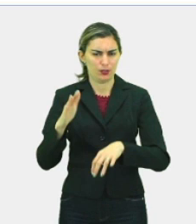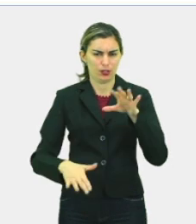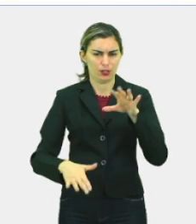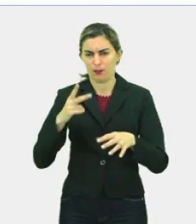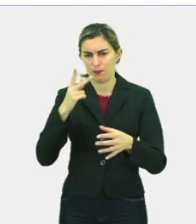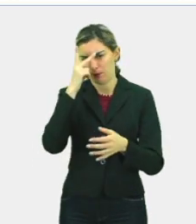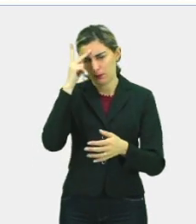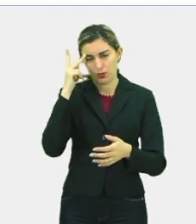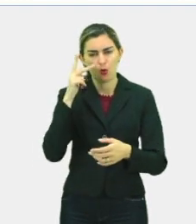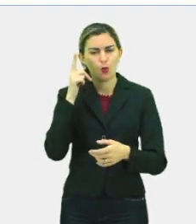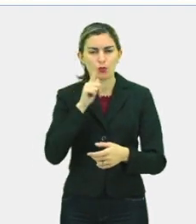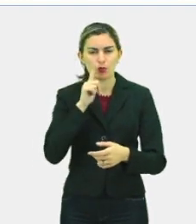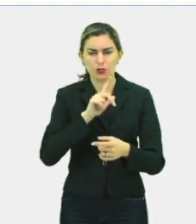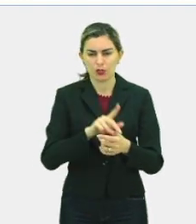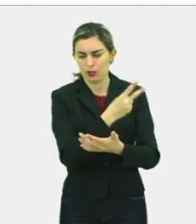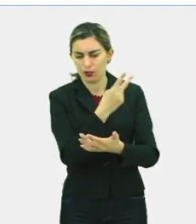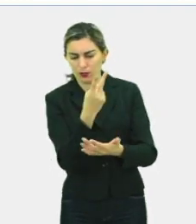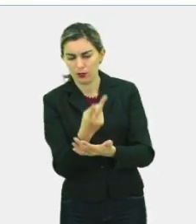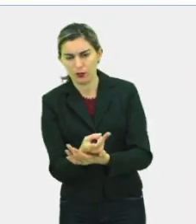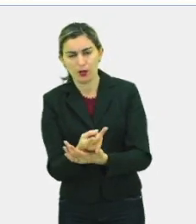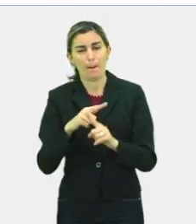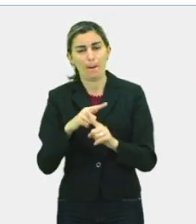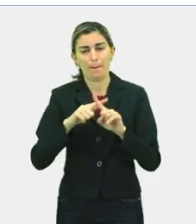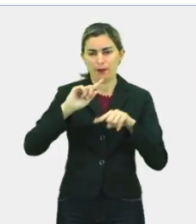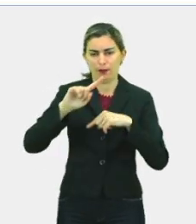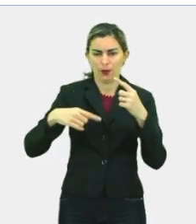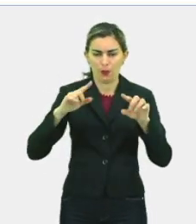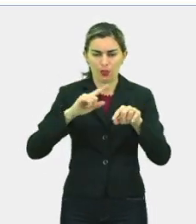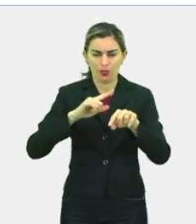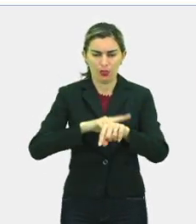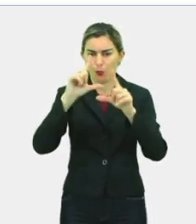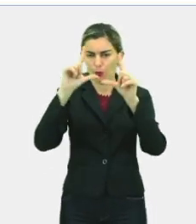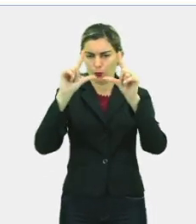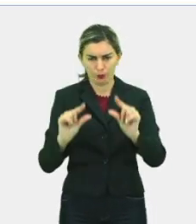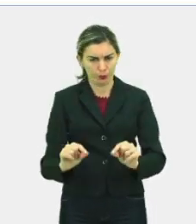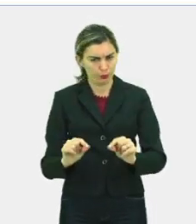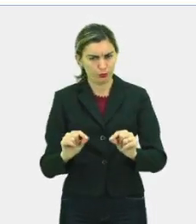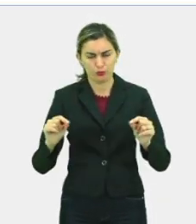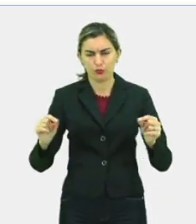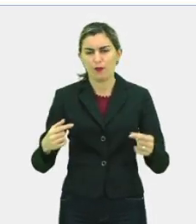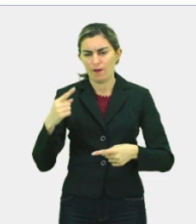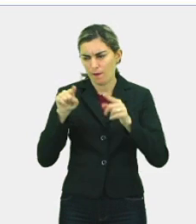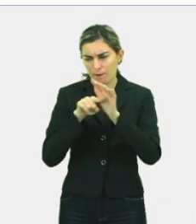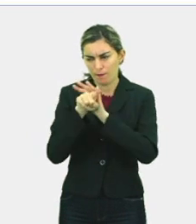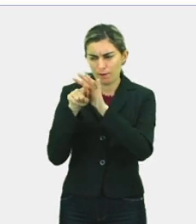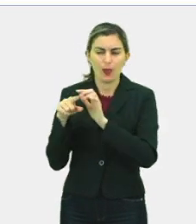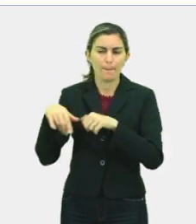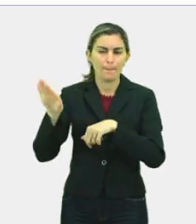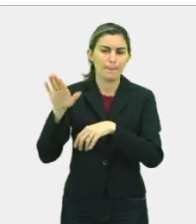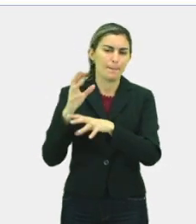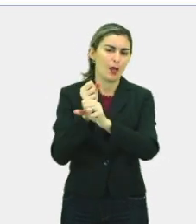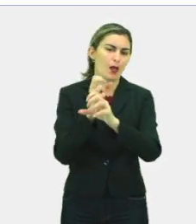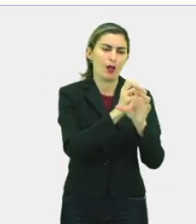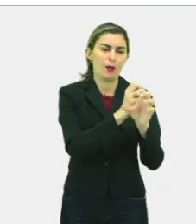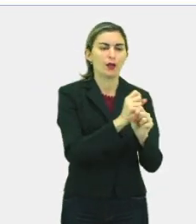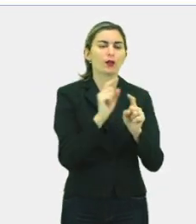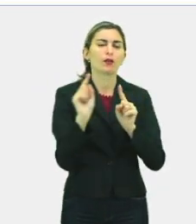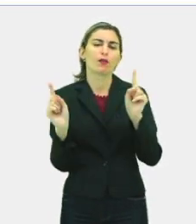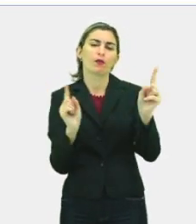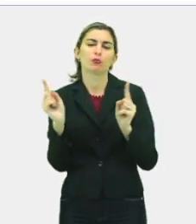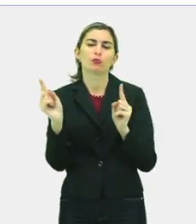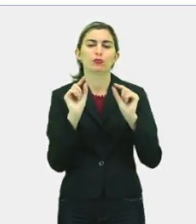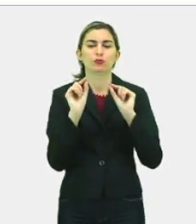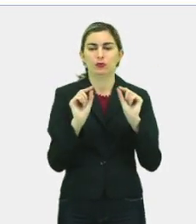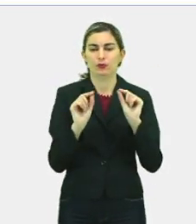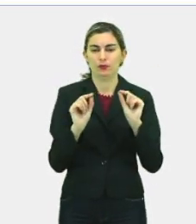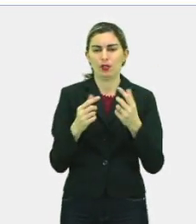Então, nem sempre as pessoas conseguem chegar ao IPOM, mas depois que acabou o tempo da luta, os árbitros vão verificar quem foi que fez mais